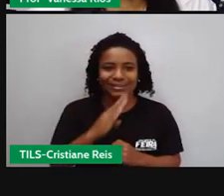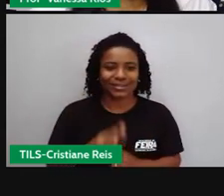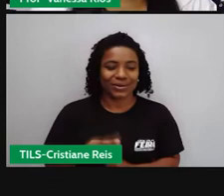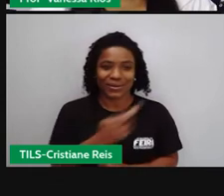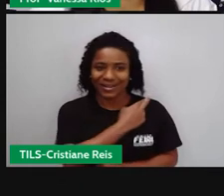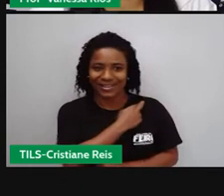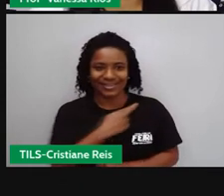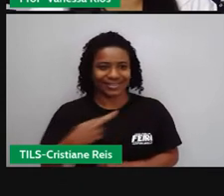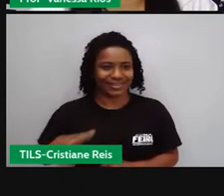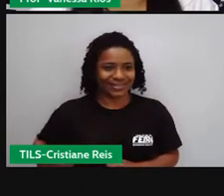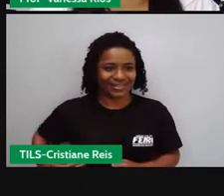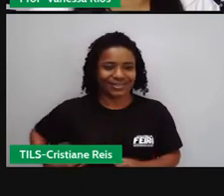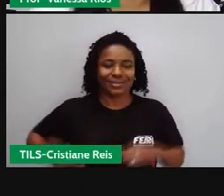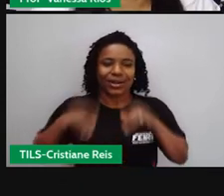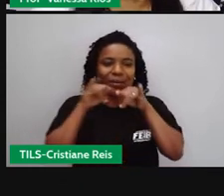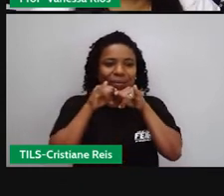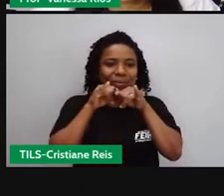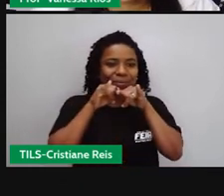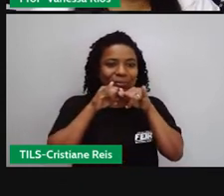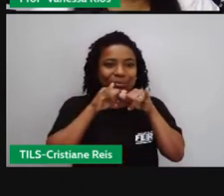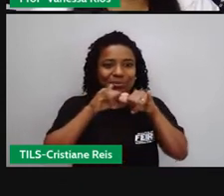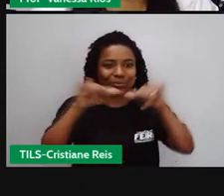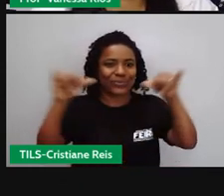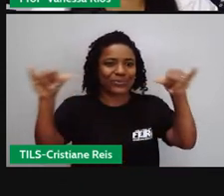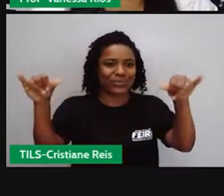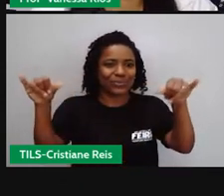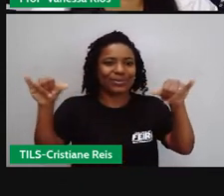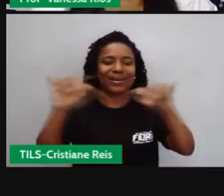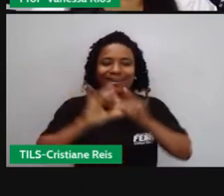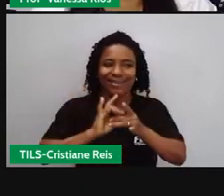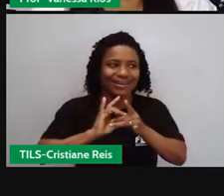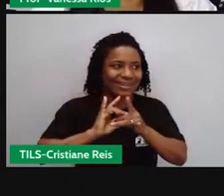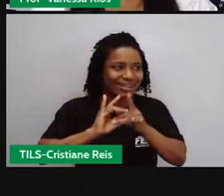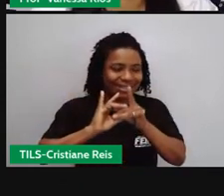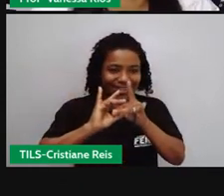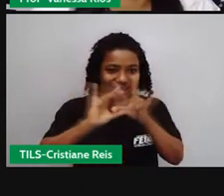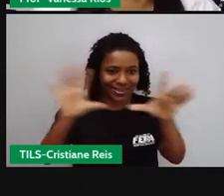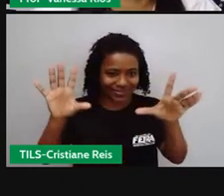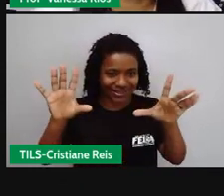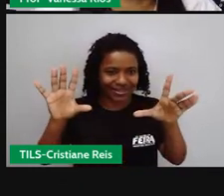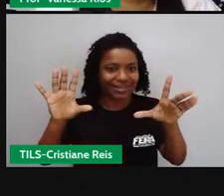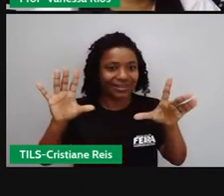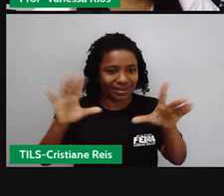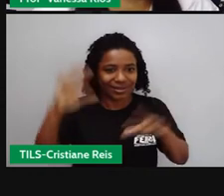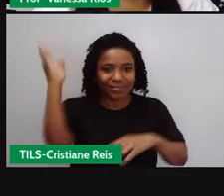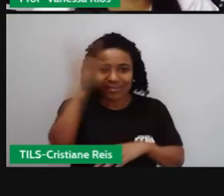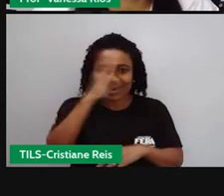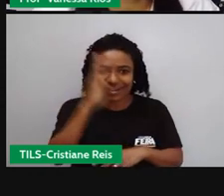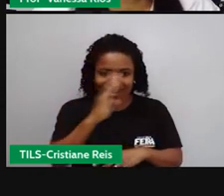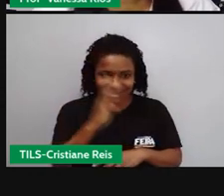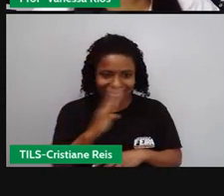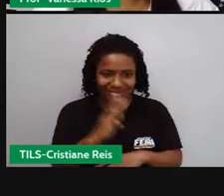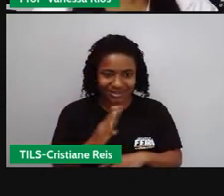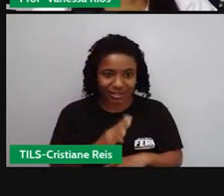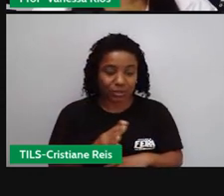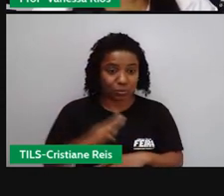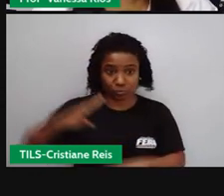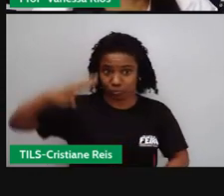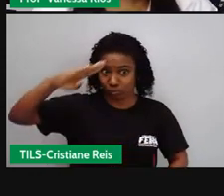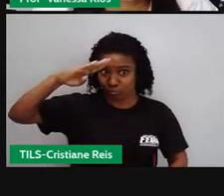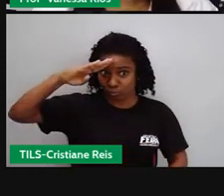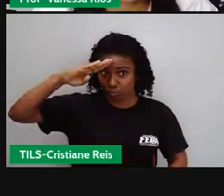exército brasileiro tomou o poder do rei, né, e passou a existir, então, presidentes em nosso país, o voto